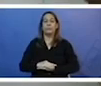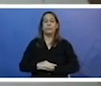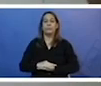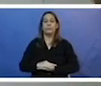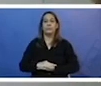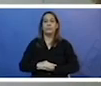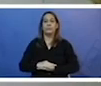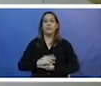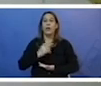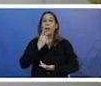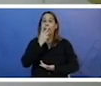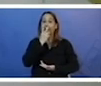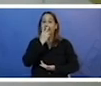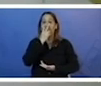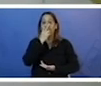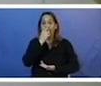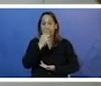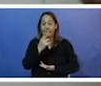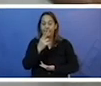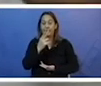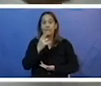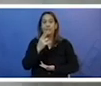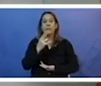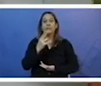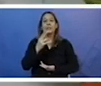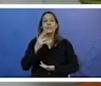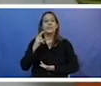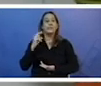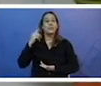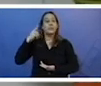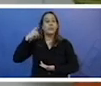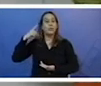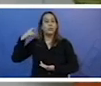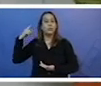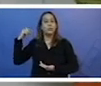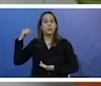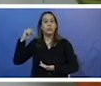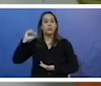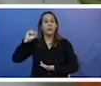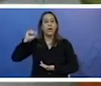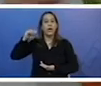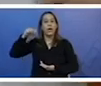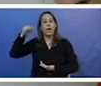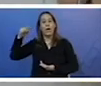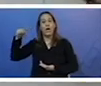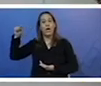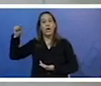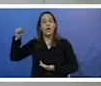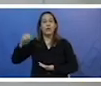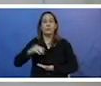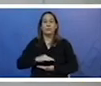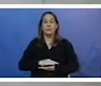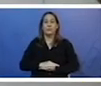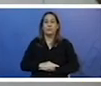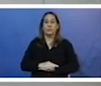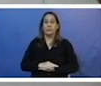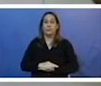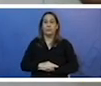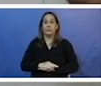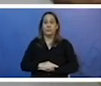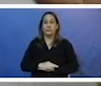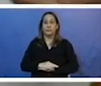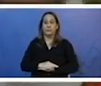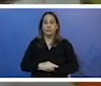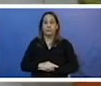Parece que tem aquele som de Por quê? Porque depois do A vem a letrinha N.